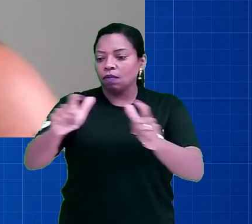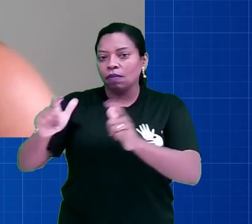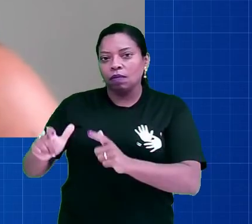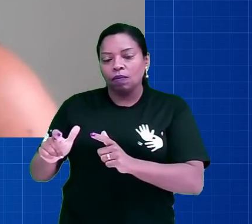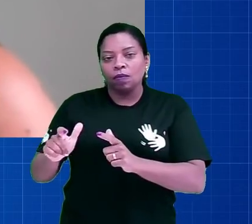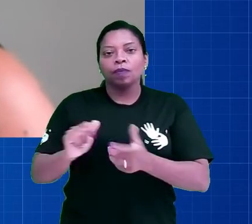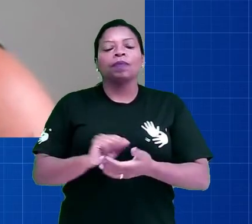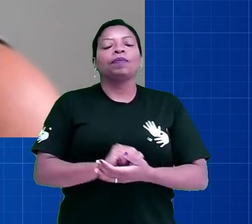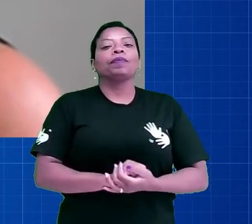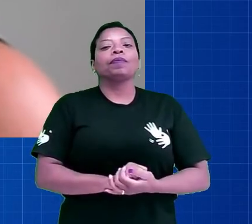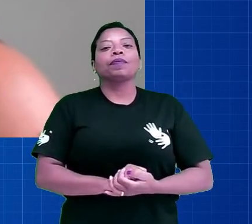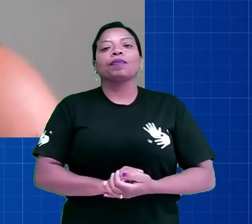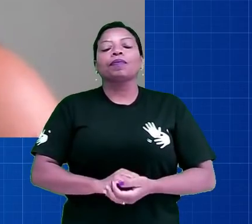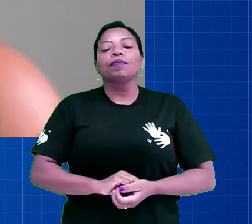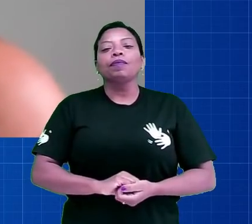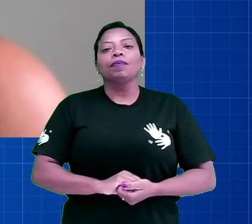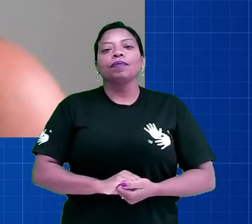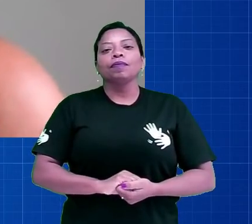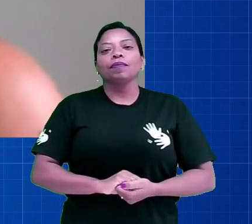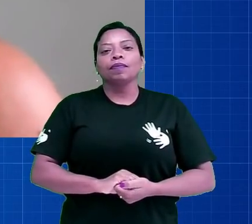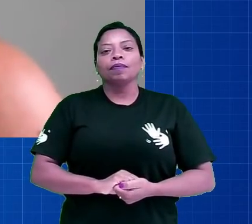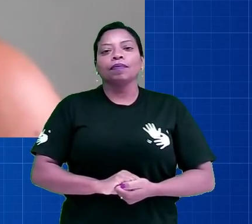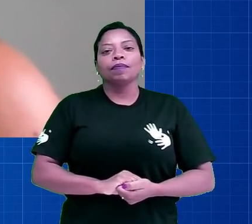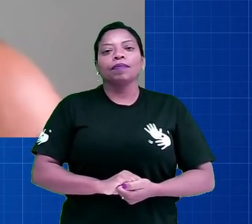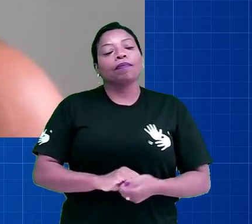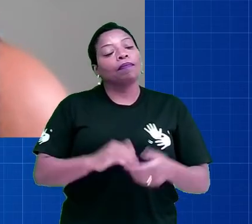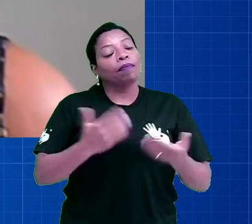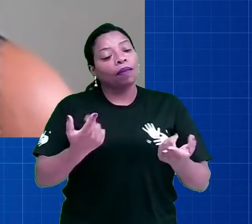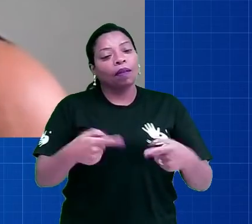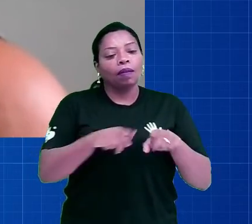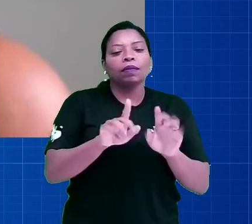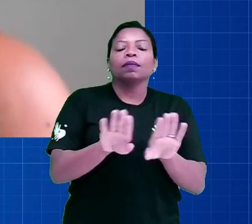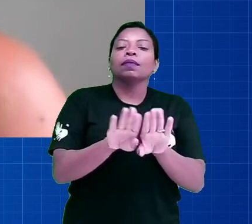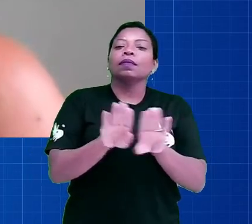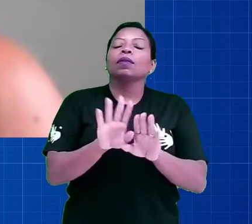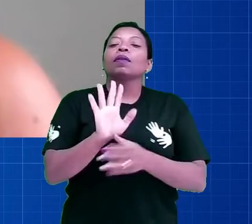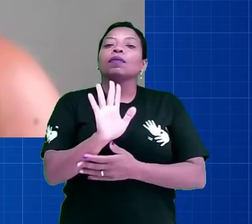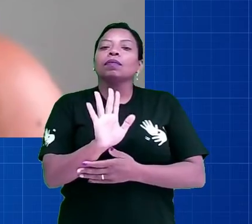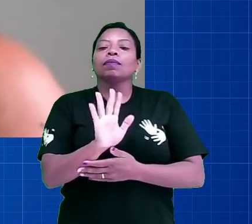entre outros, que foram necessários para esse levantamento de dados.